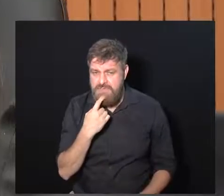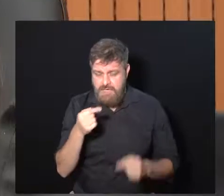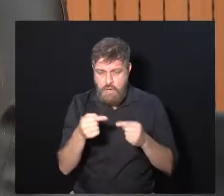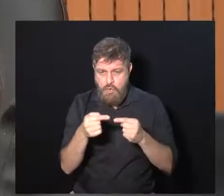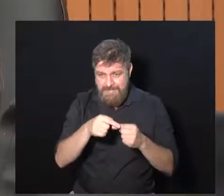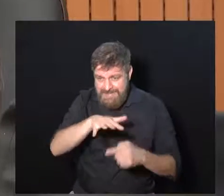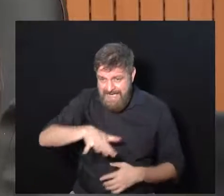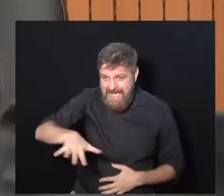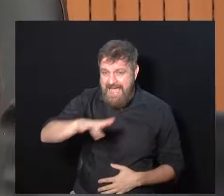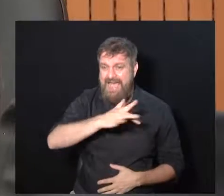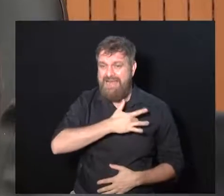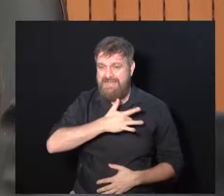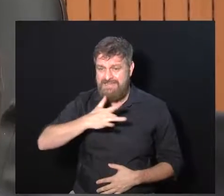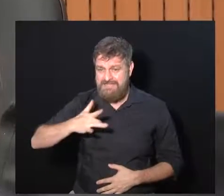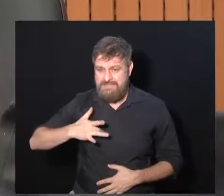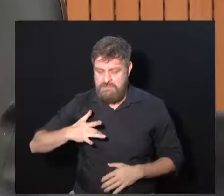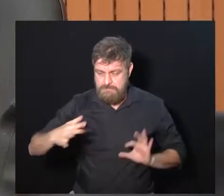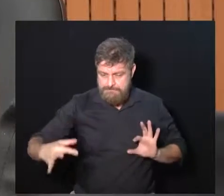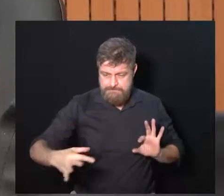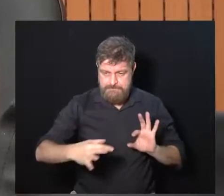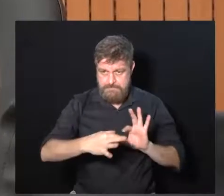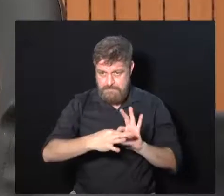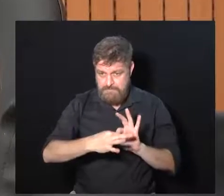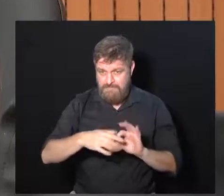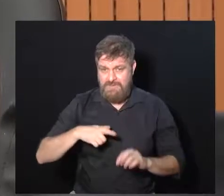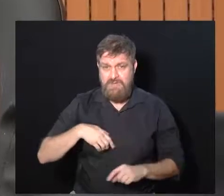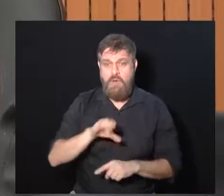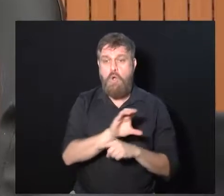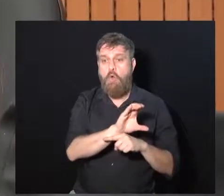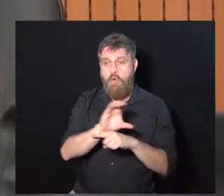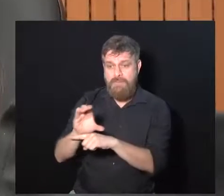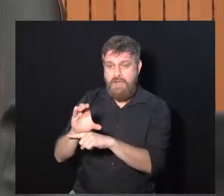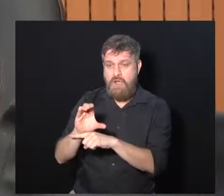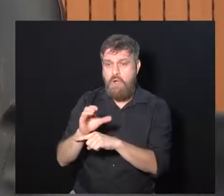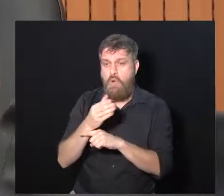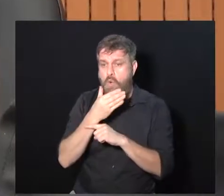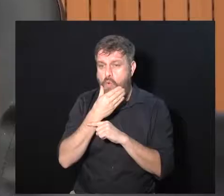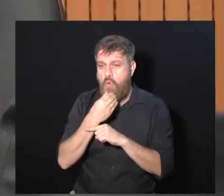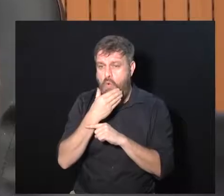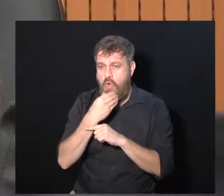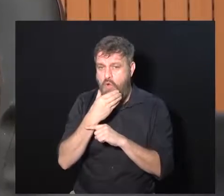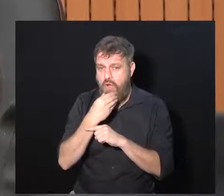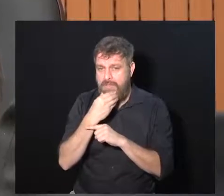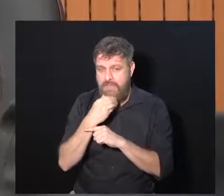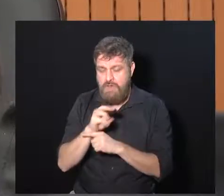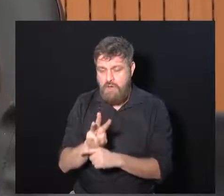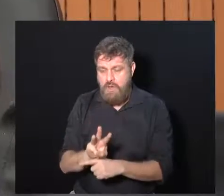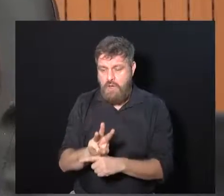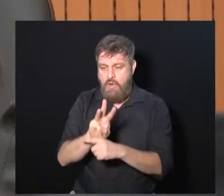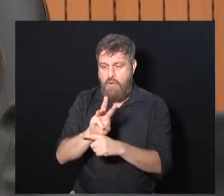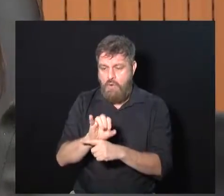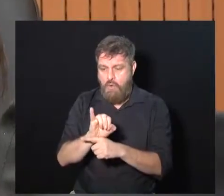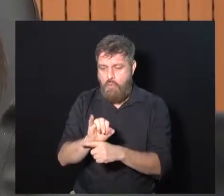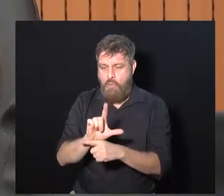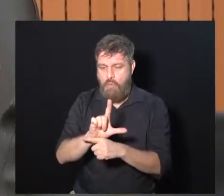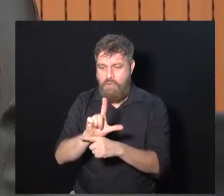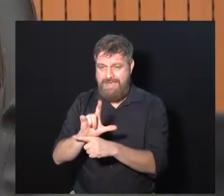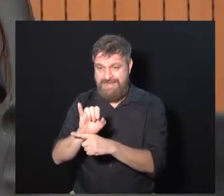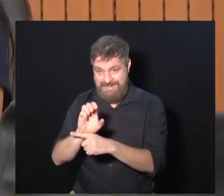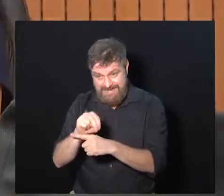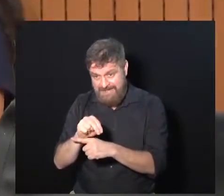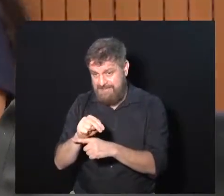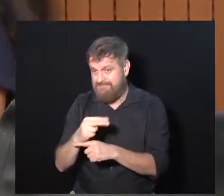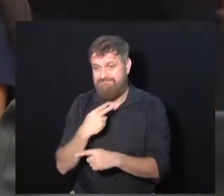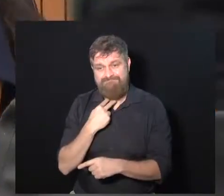área da saúde integrativa, coordenada pelo Dr. William Hipólito, que não pôde estar presente.